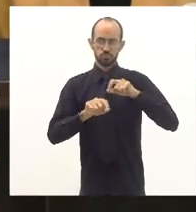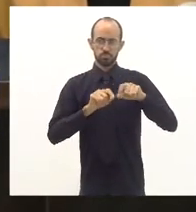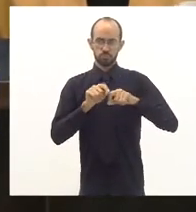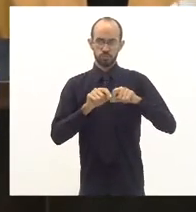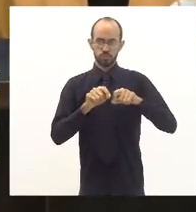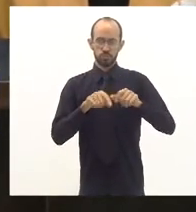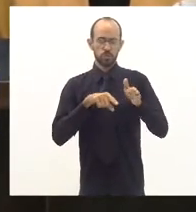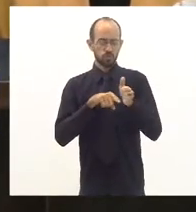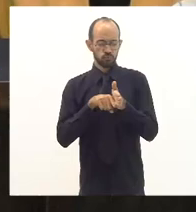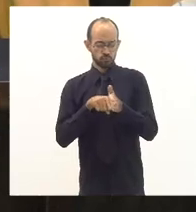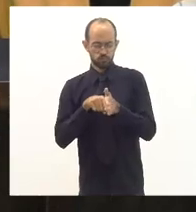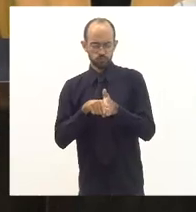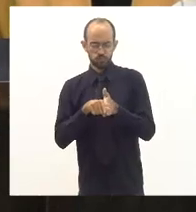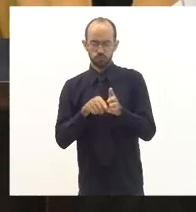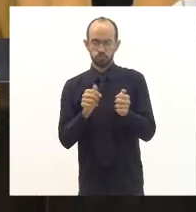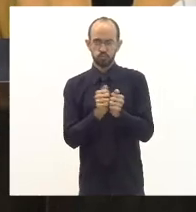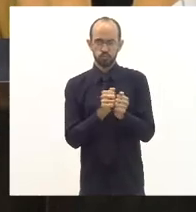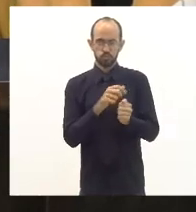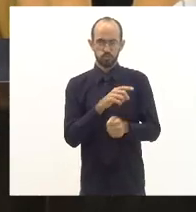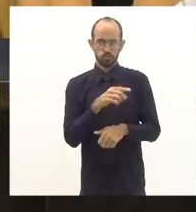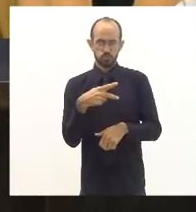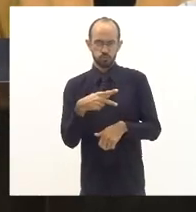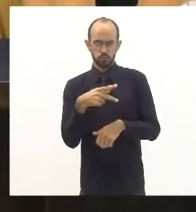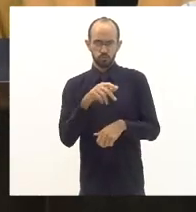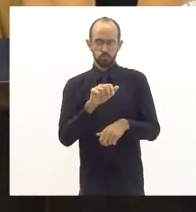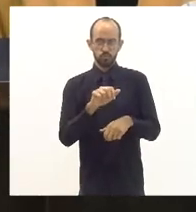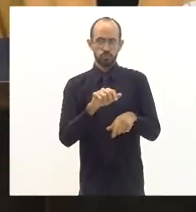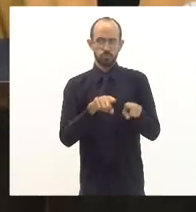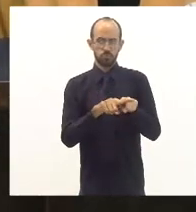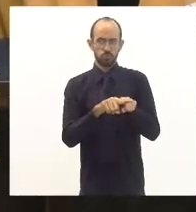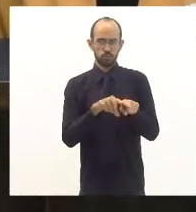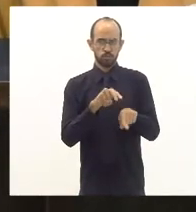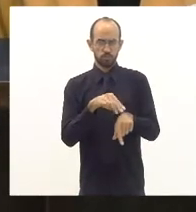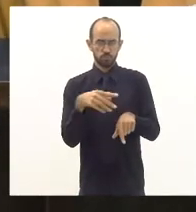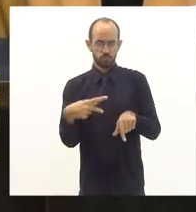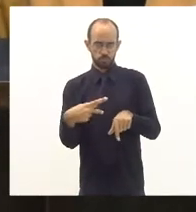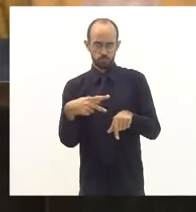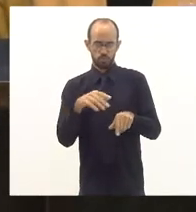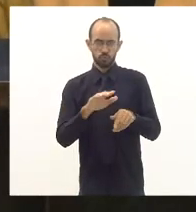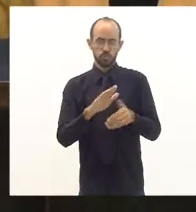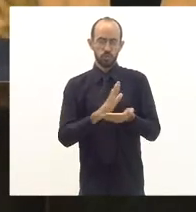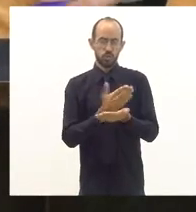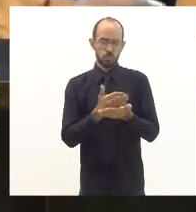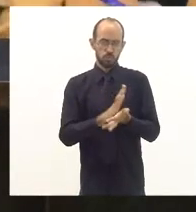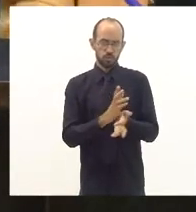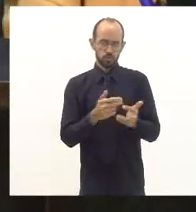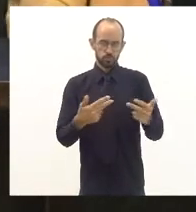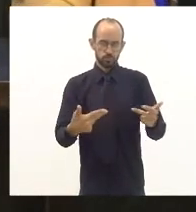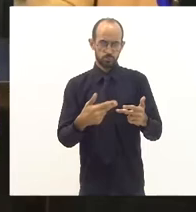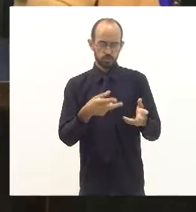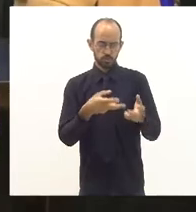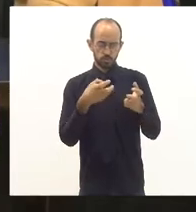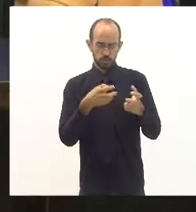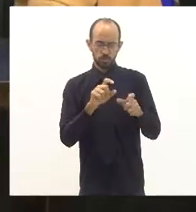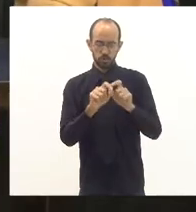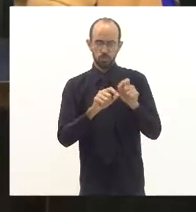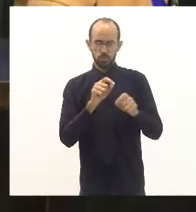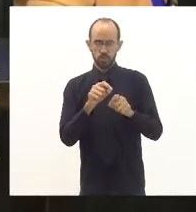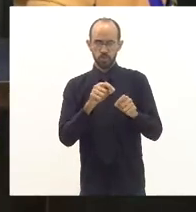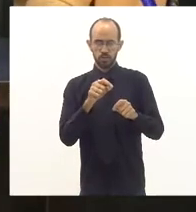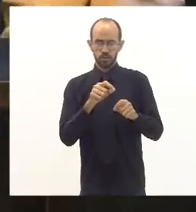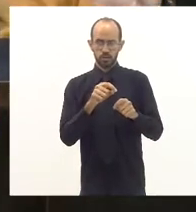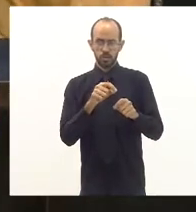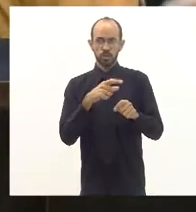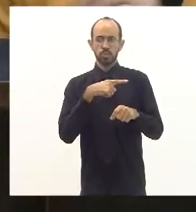fiscalizações junto com a Defensoria e o Ministério Público sobre alguns casos que se confirmou que havia, sim,